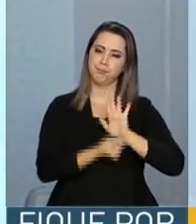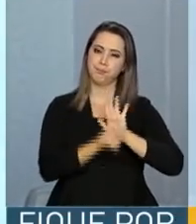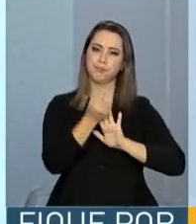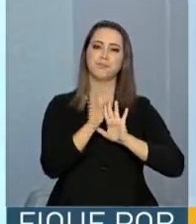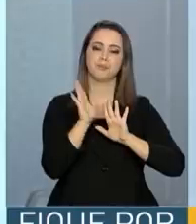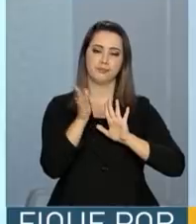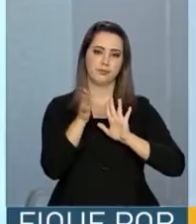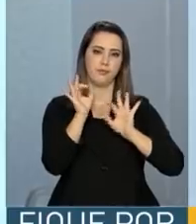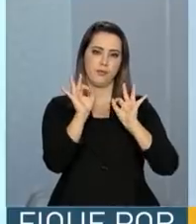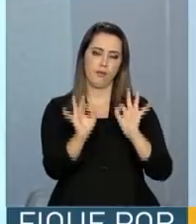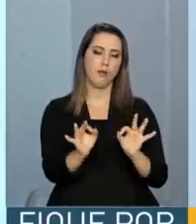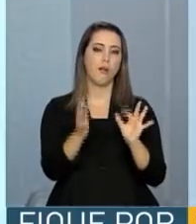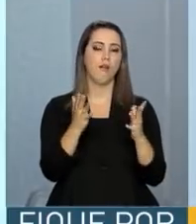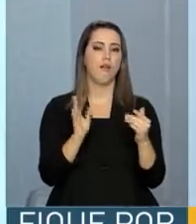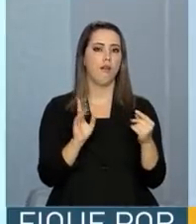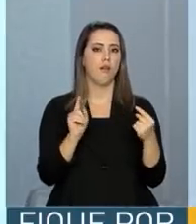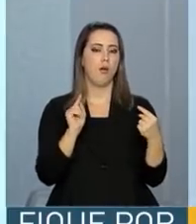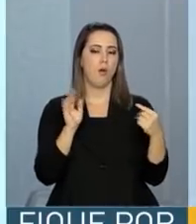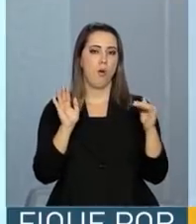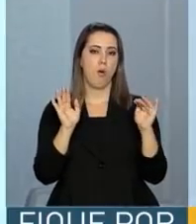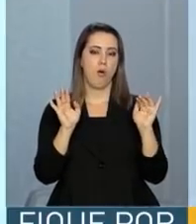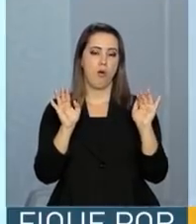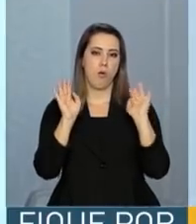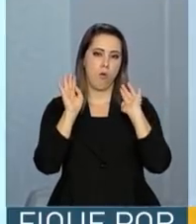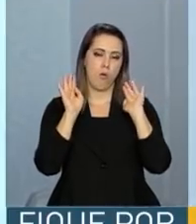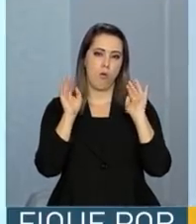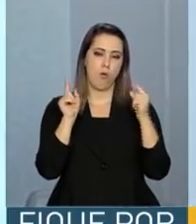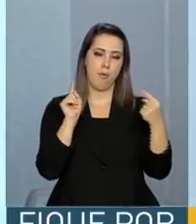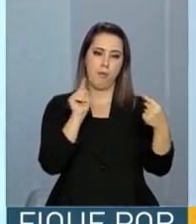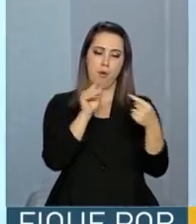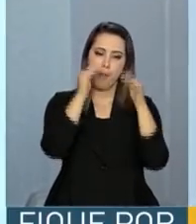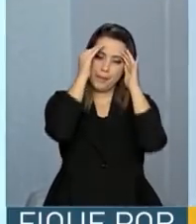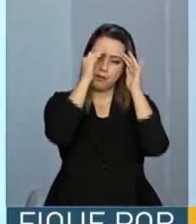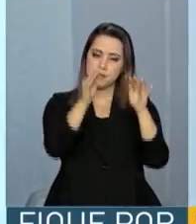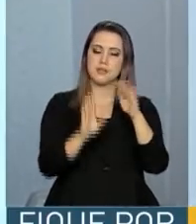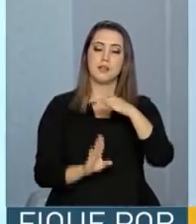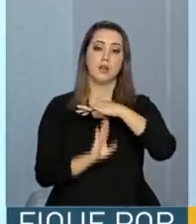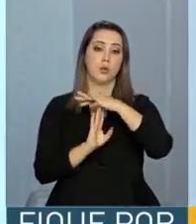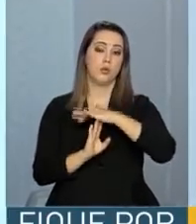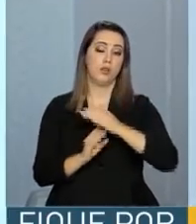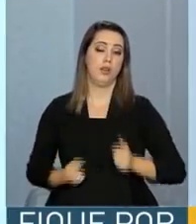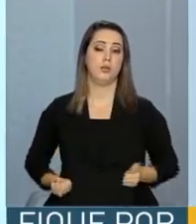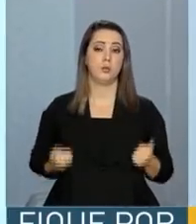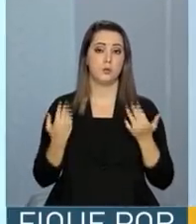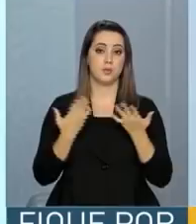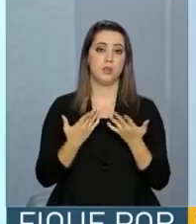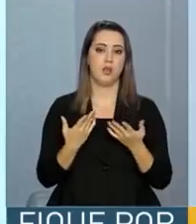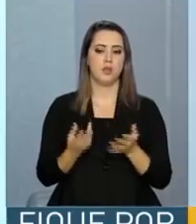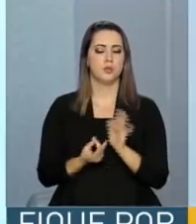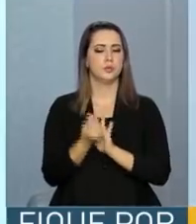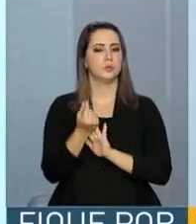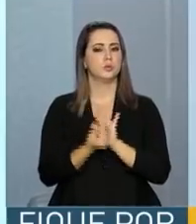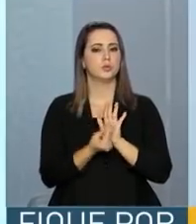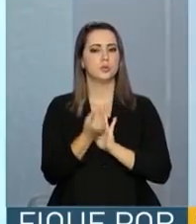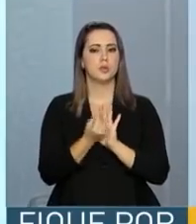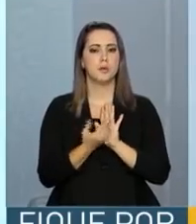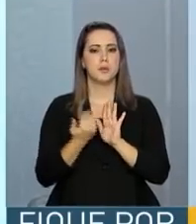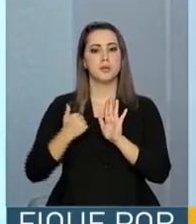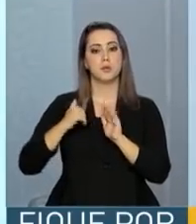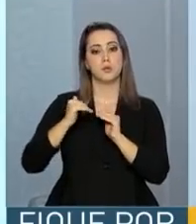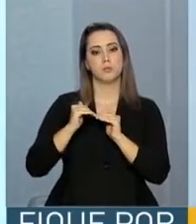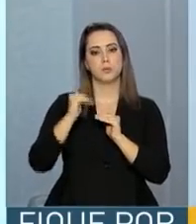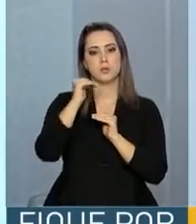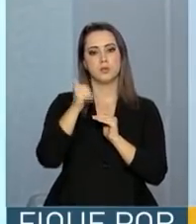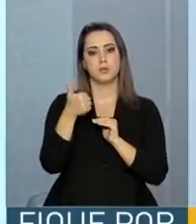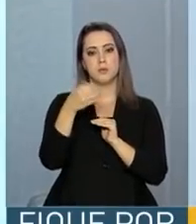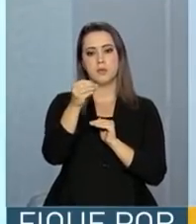pautados pelo pela pec no teto e é a fazenda o orçamento estabeleceu mais 10 bilhões